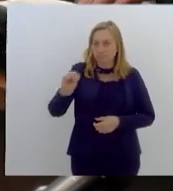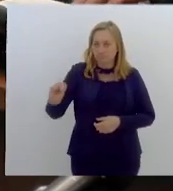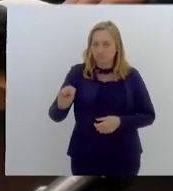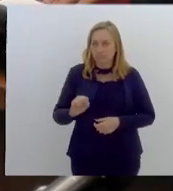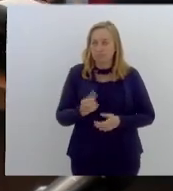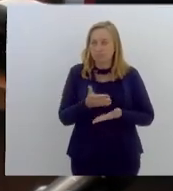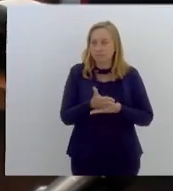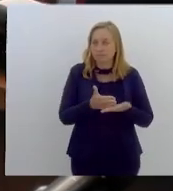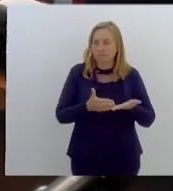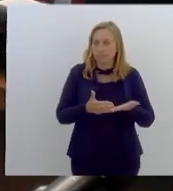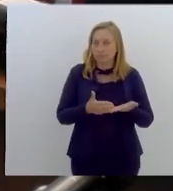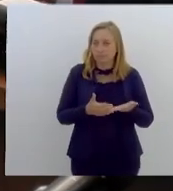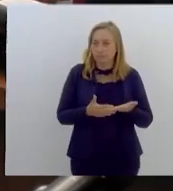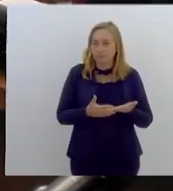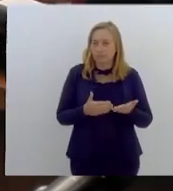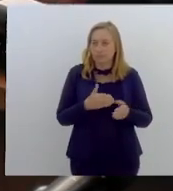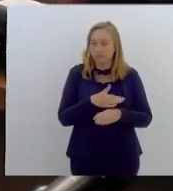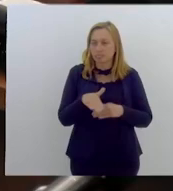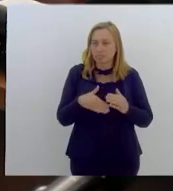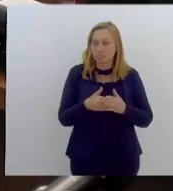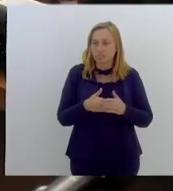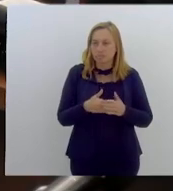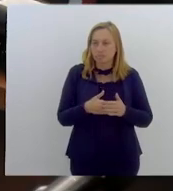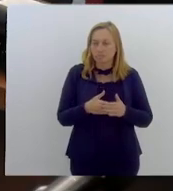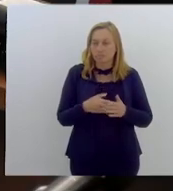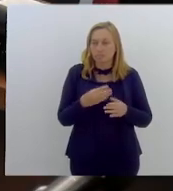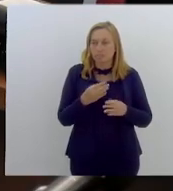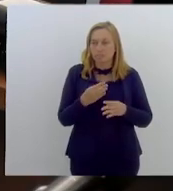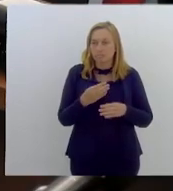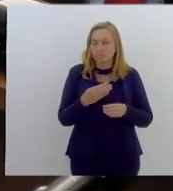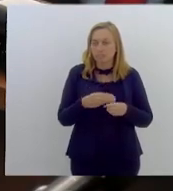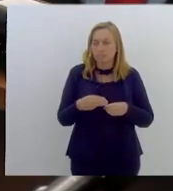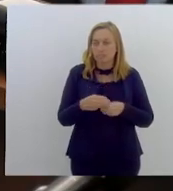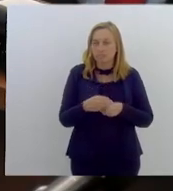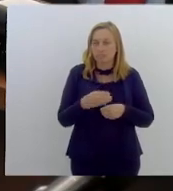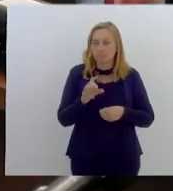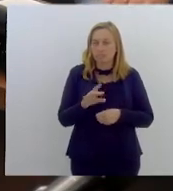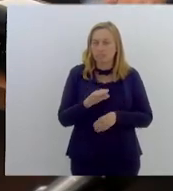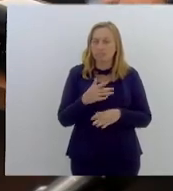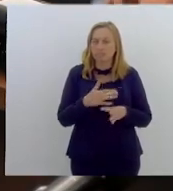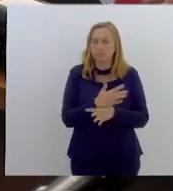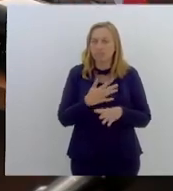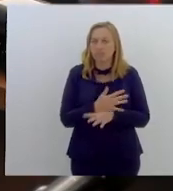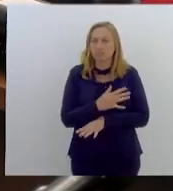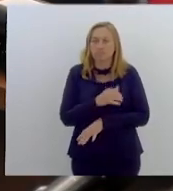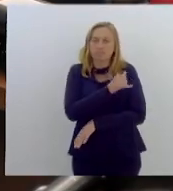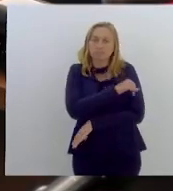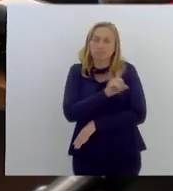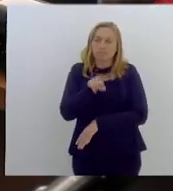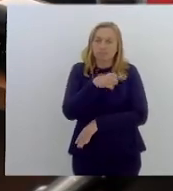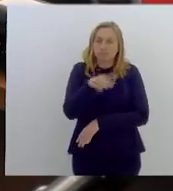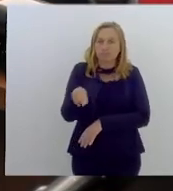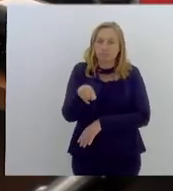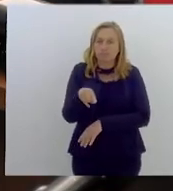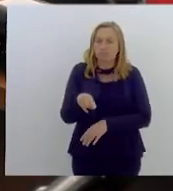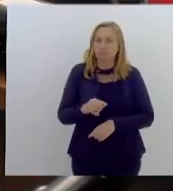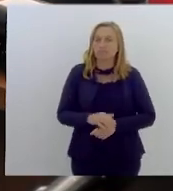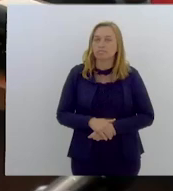ele é dividido entre os municípios. Só que o Rio de Janeiro, a cidade do Rio de Janeiro, está excluída dessa